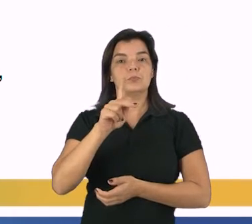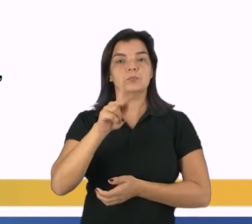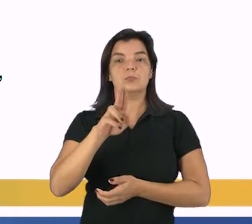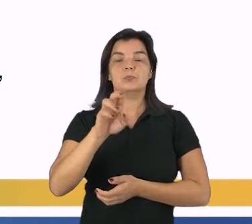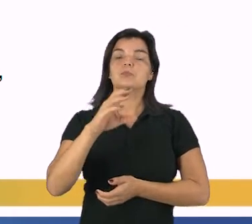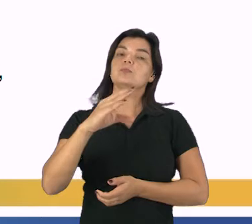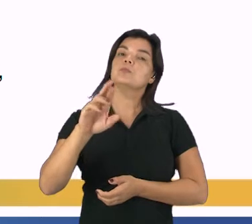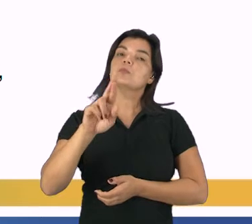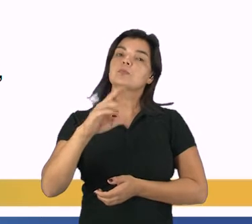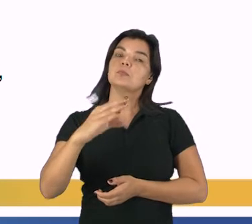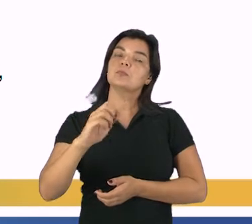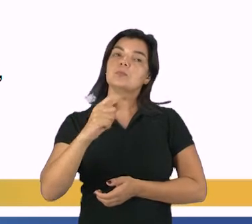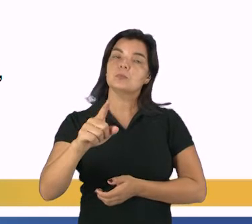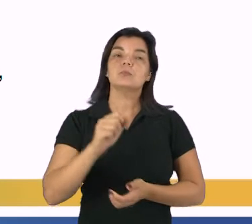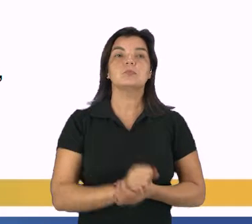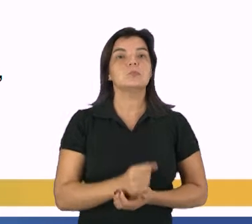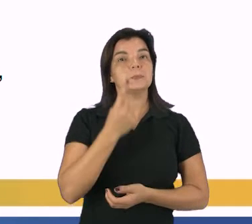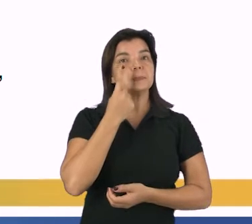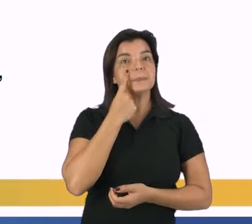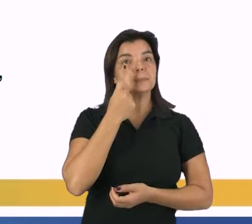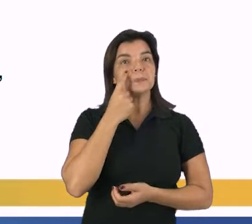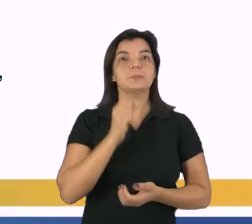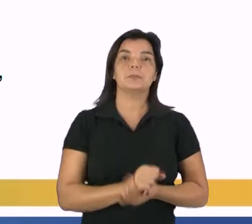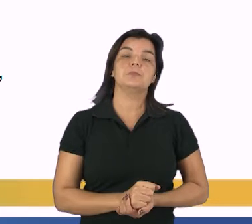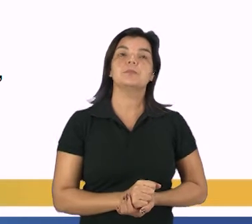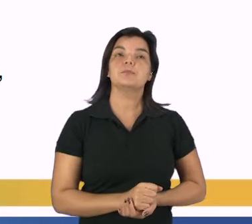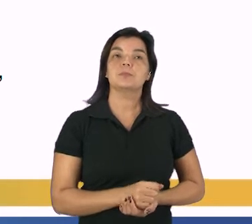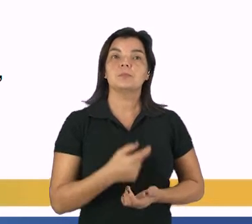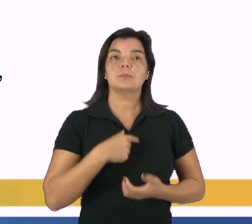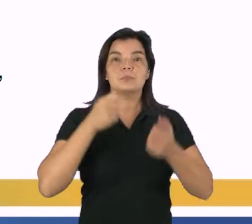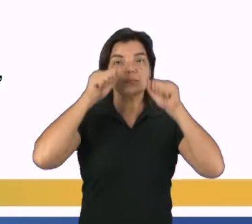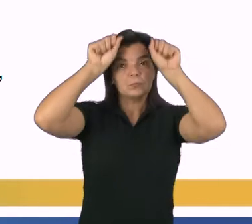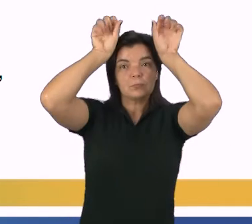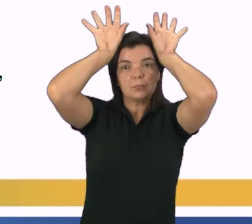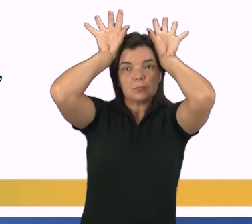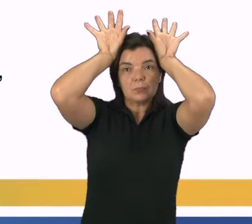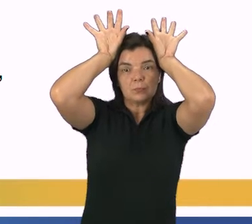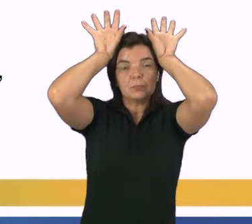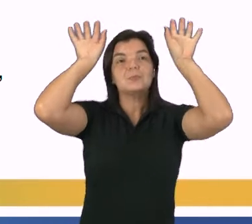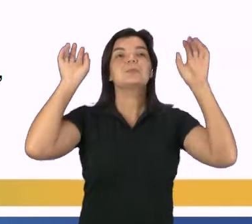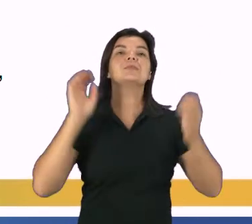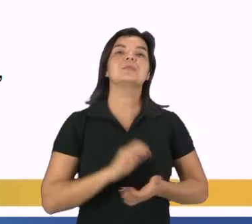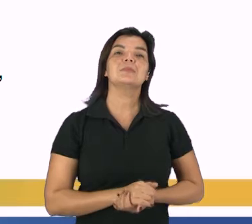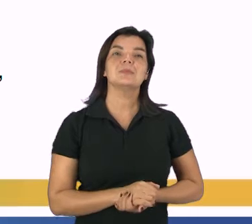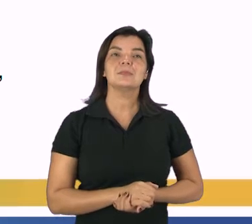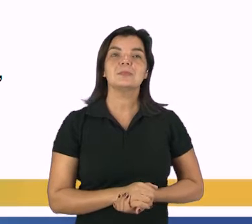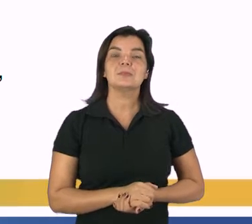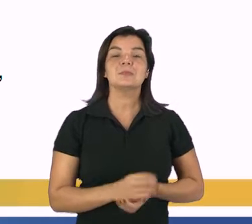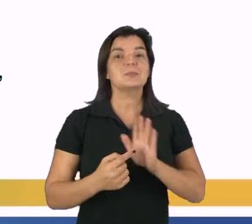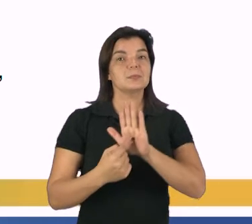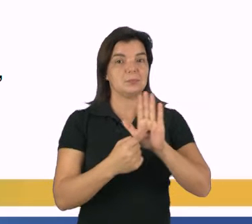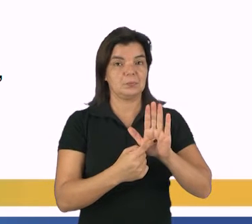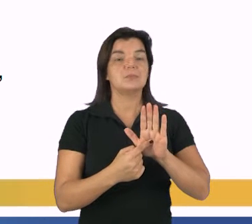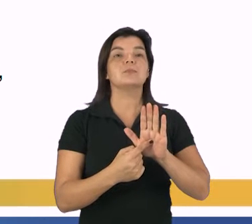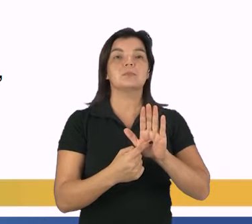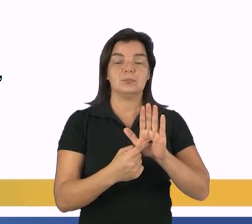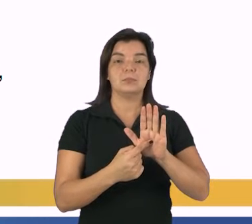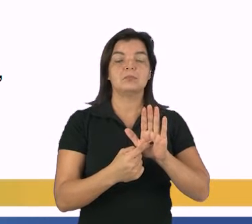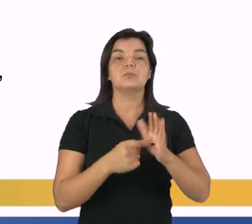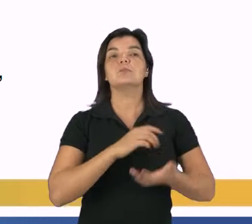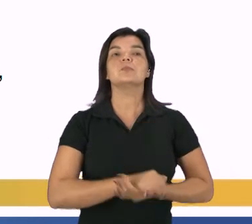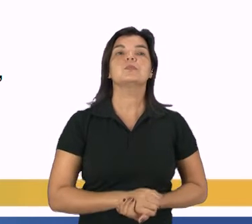exemplo, aparece aqui uma situação, tá, que é o gerador de Van de Graaff, tá, em que